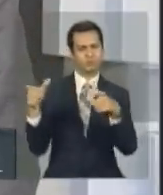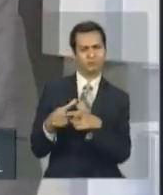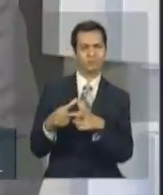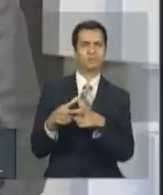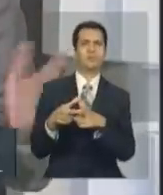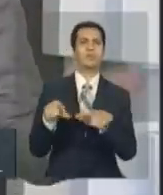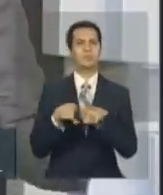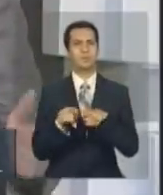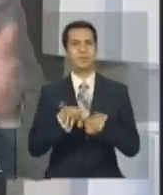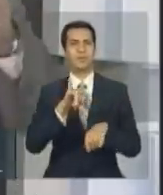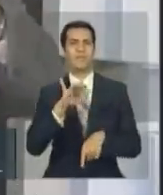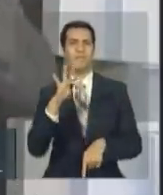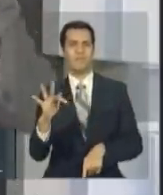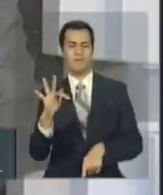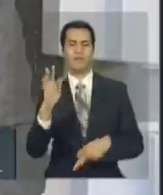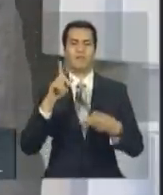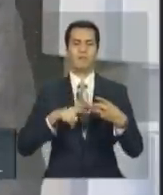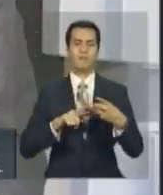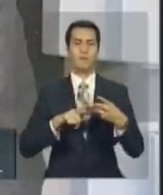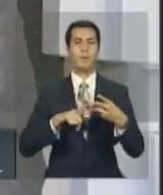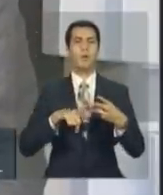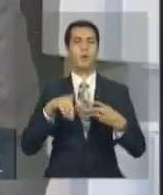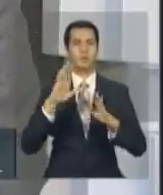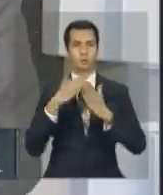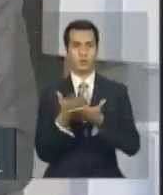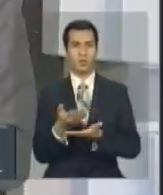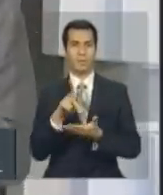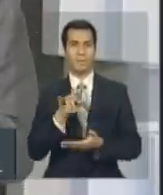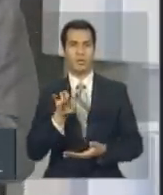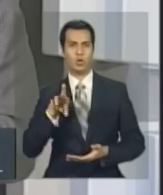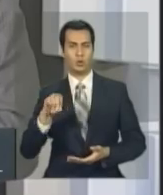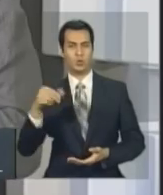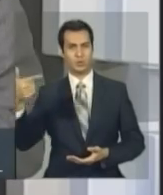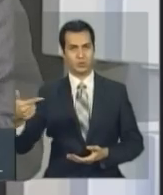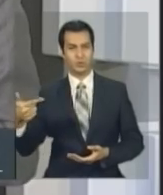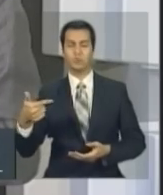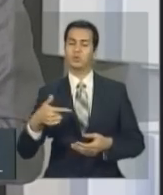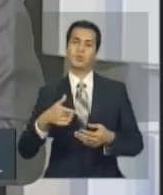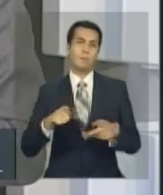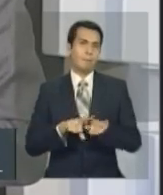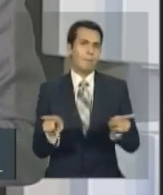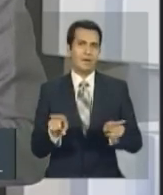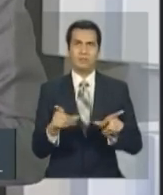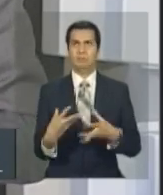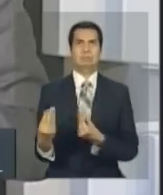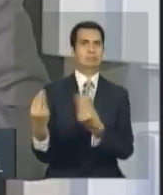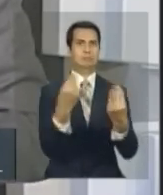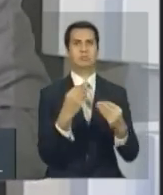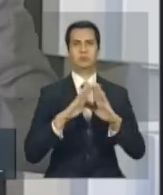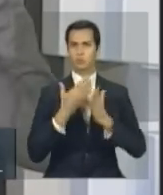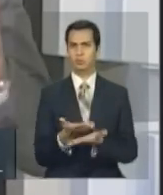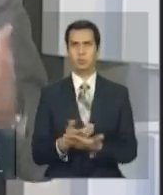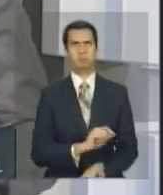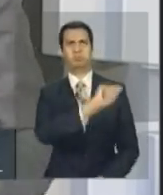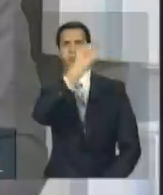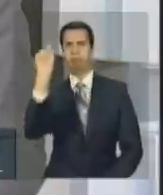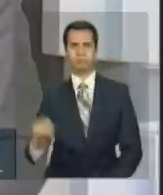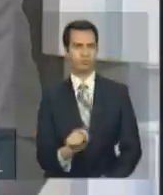de institutos federais, o Colégio Pedro II, que nos enche de orgulho, mas não é propriamente uma rede federal, né, que